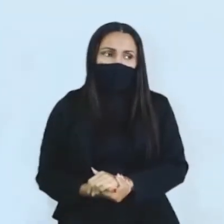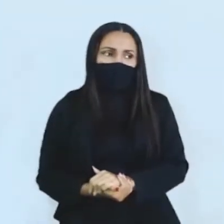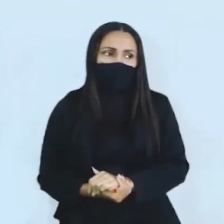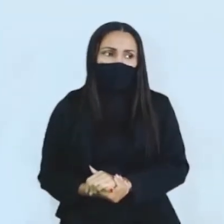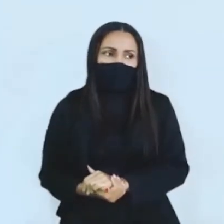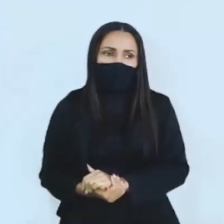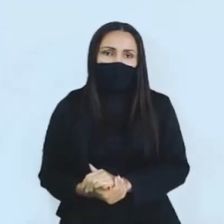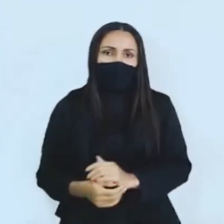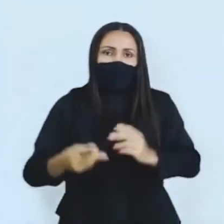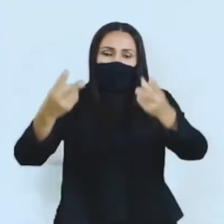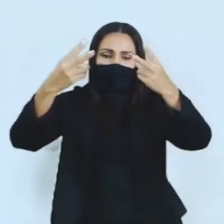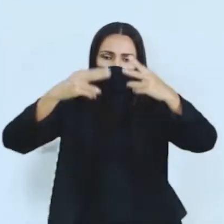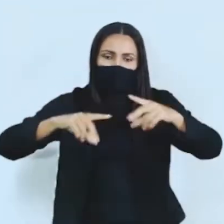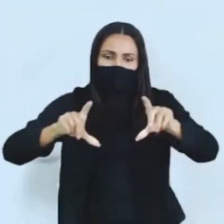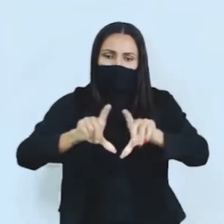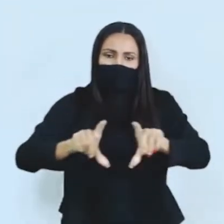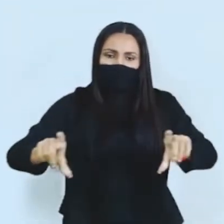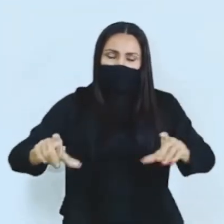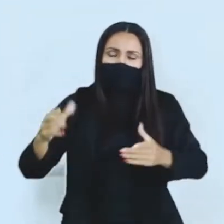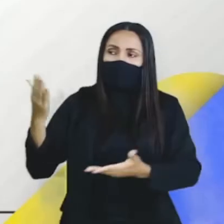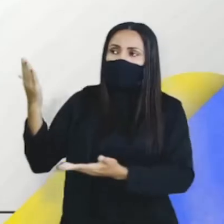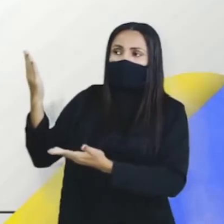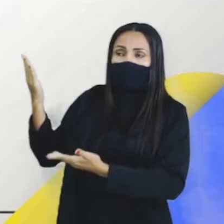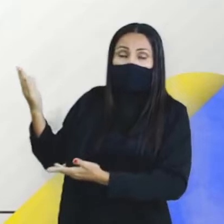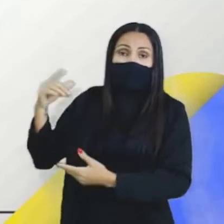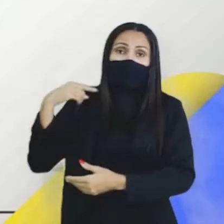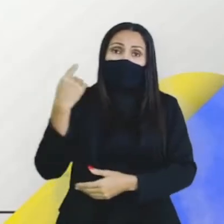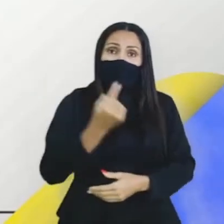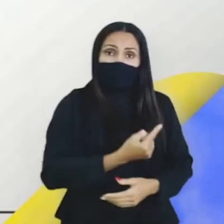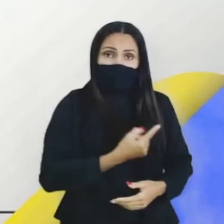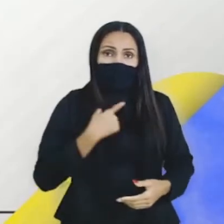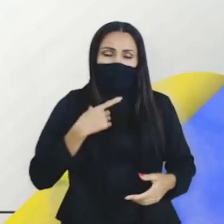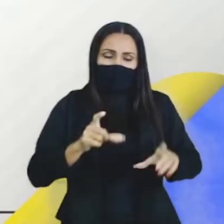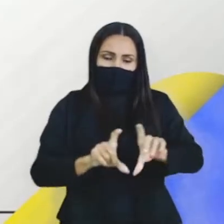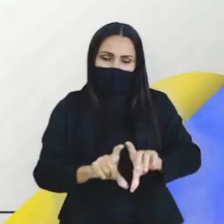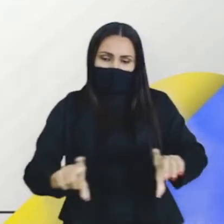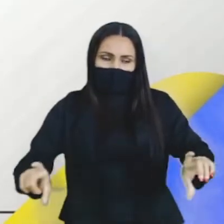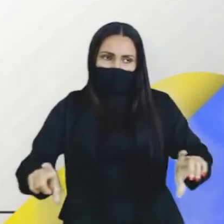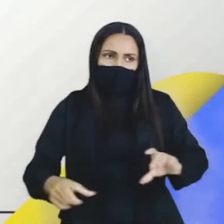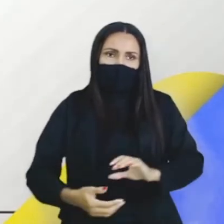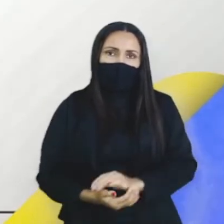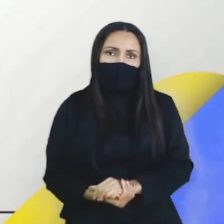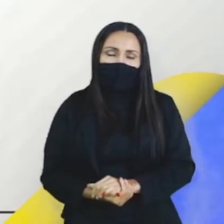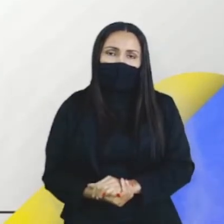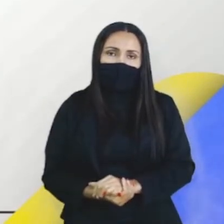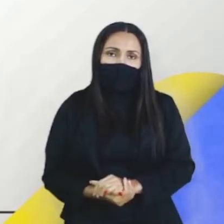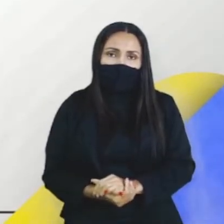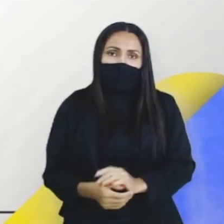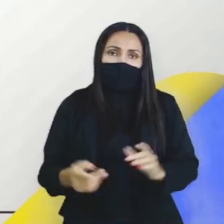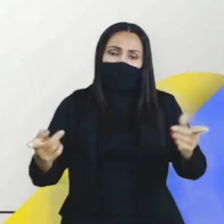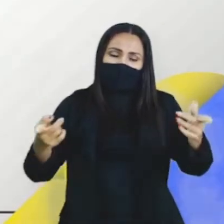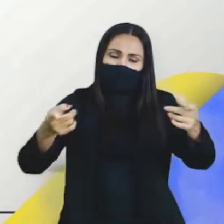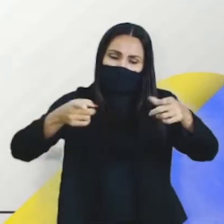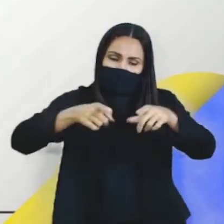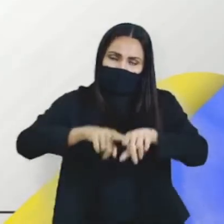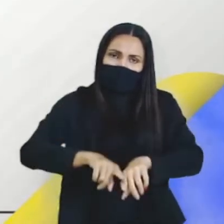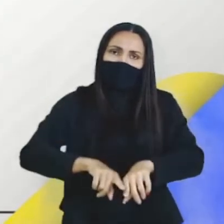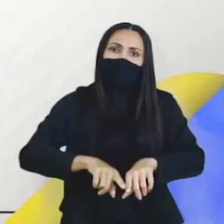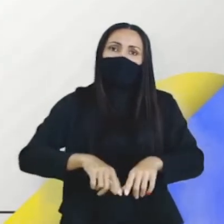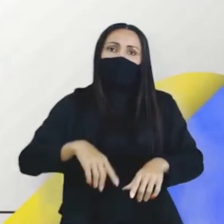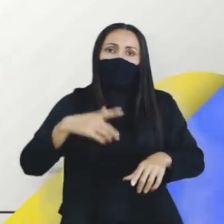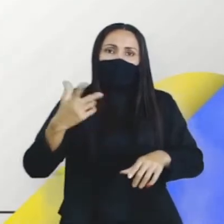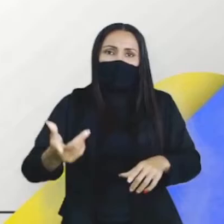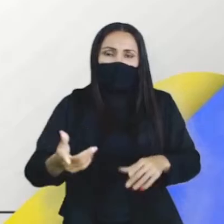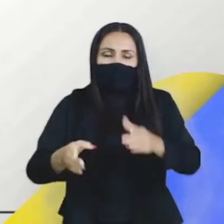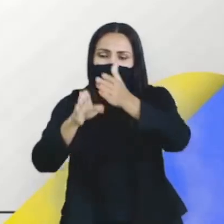objeto. Abaixo da vista superior, nós temos a vista inferior. E, paralelas entre si, nós vamos ter também a lateral